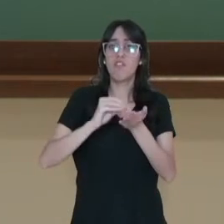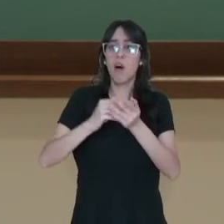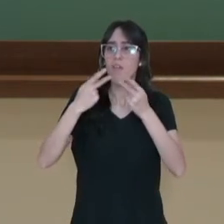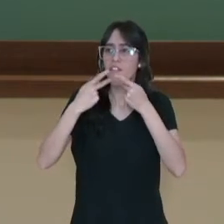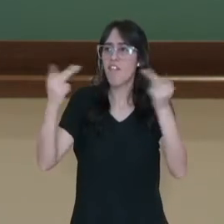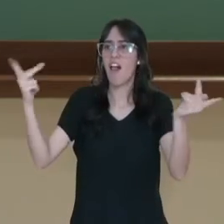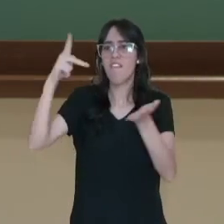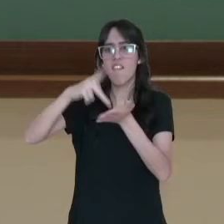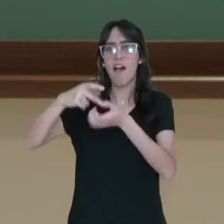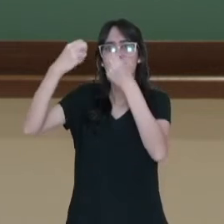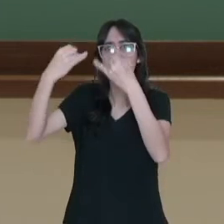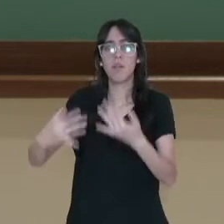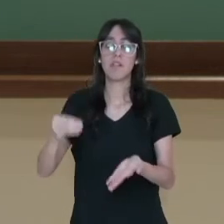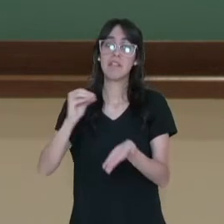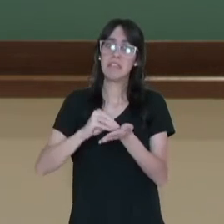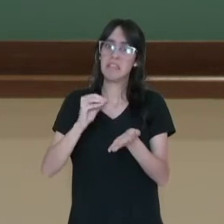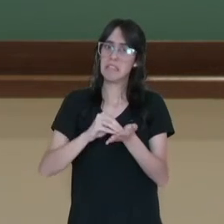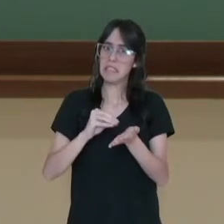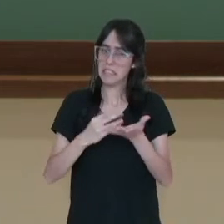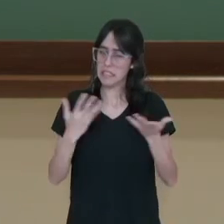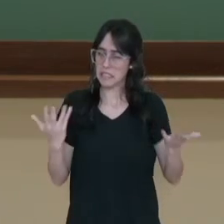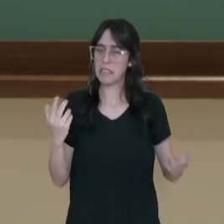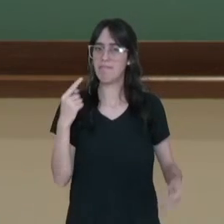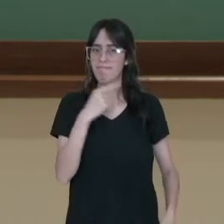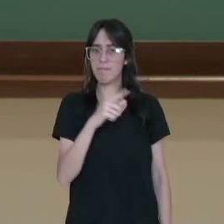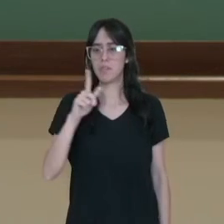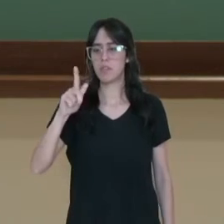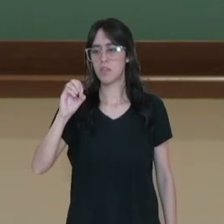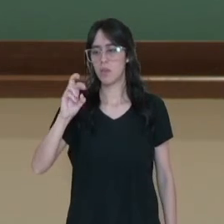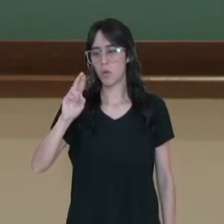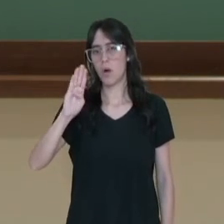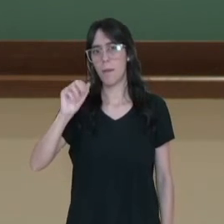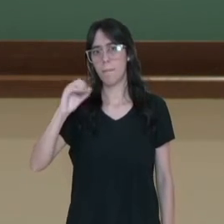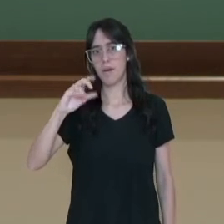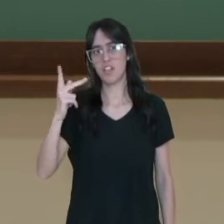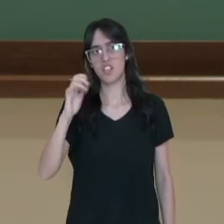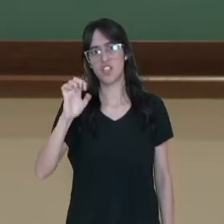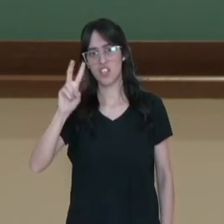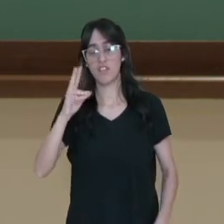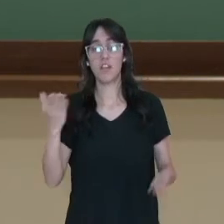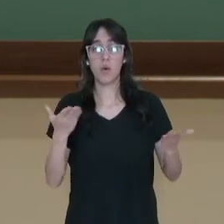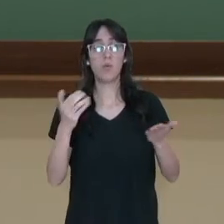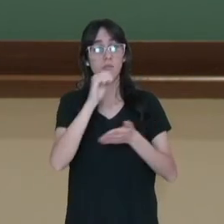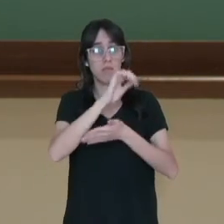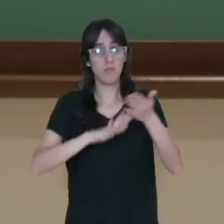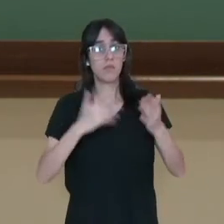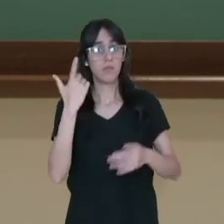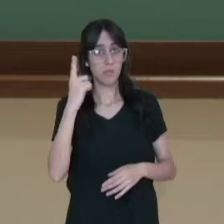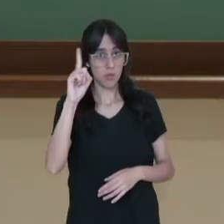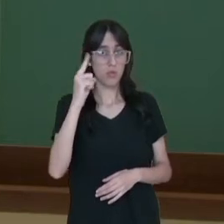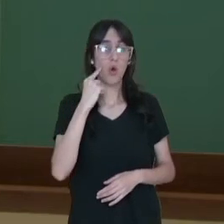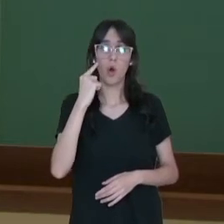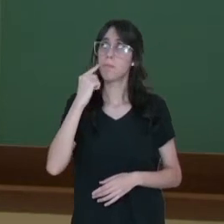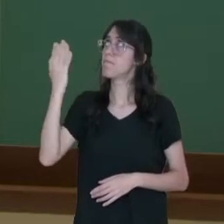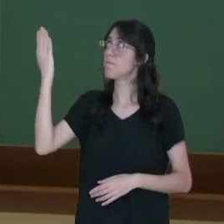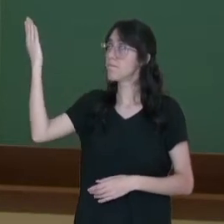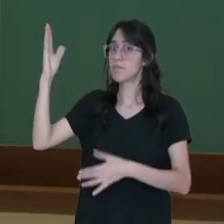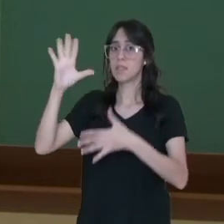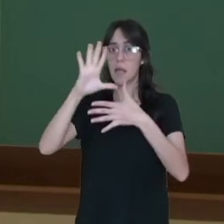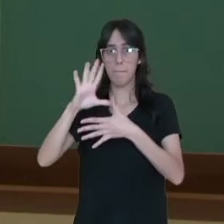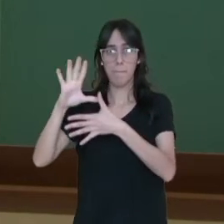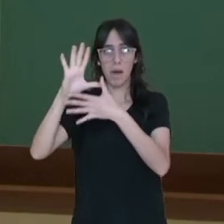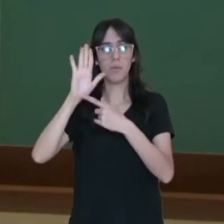no governo, agora no governo de Gorbachev. Exercício para você, já que falamos tanto de União Soviética, tem um mapa aqui